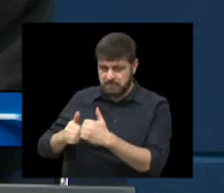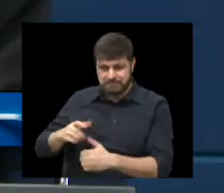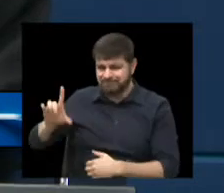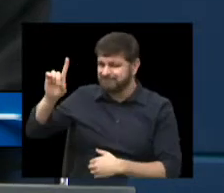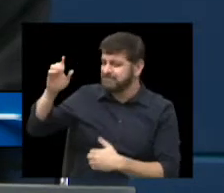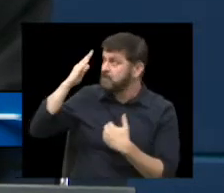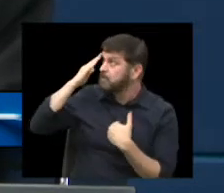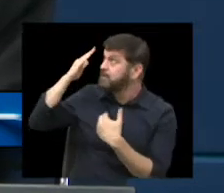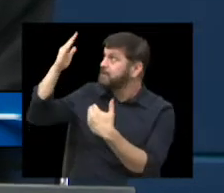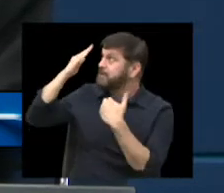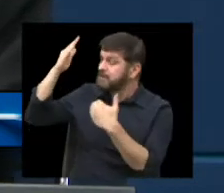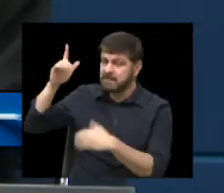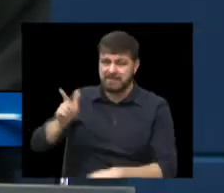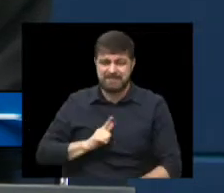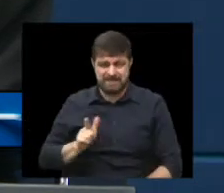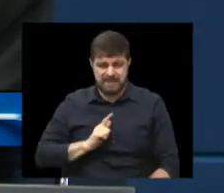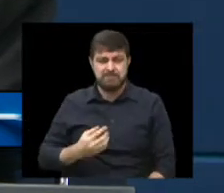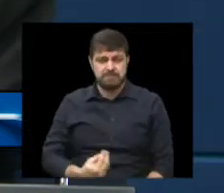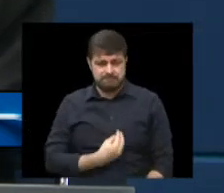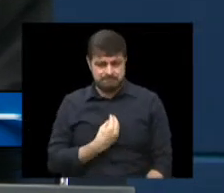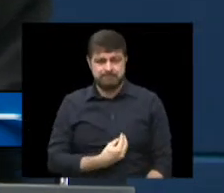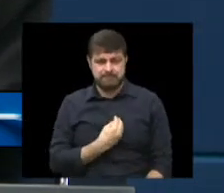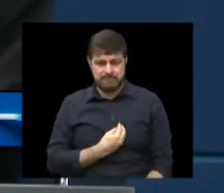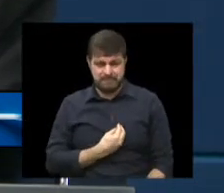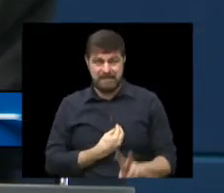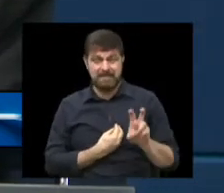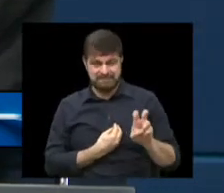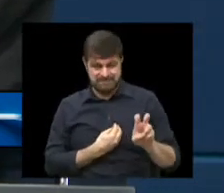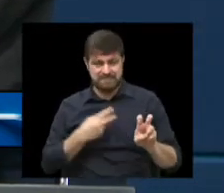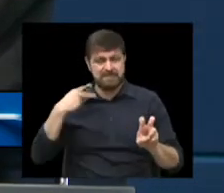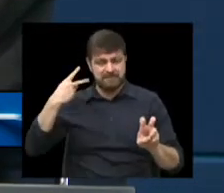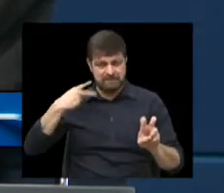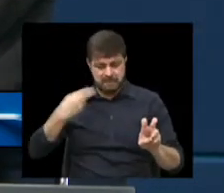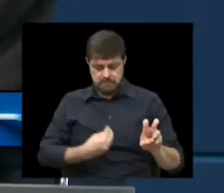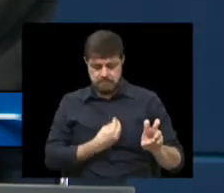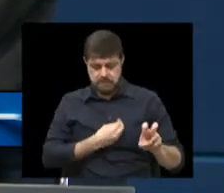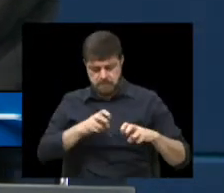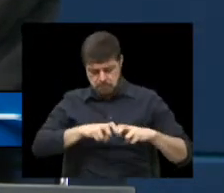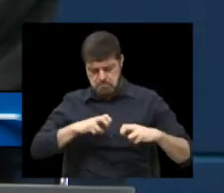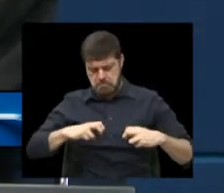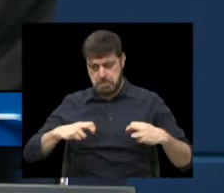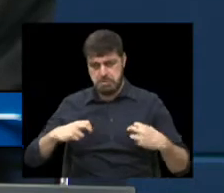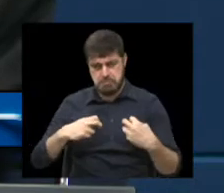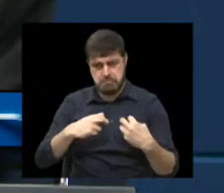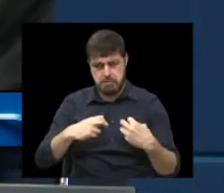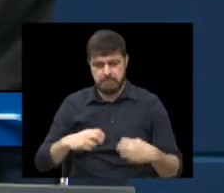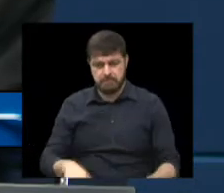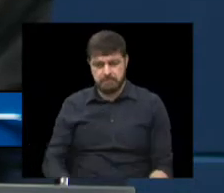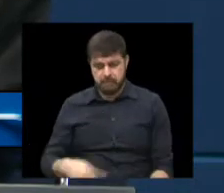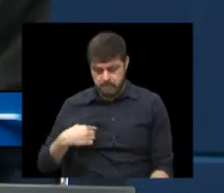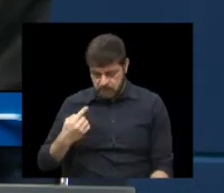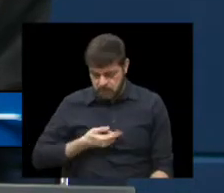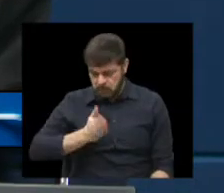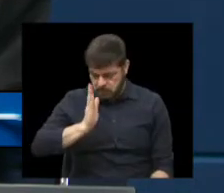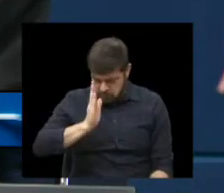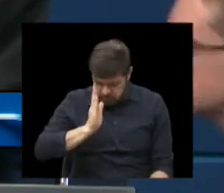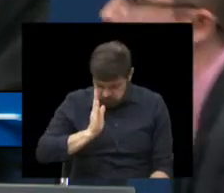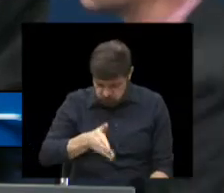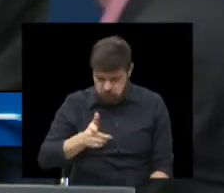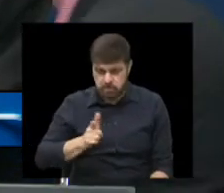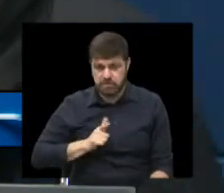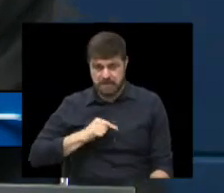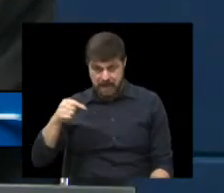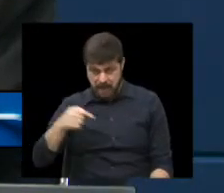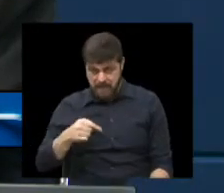com presença marcante de todos eles, e dizer que nós já recebemos nessa